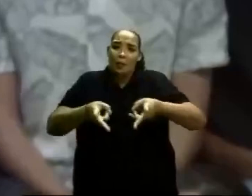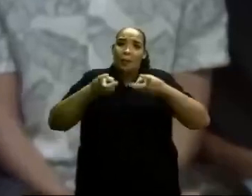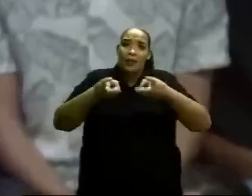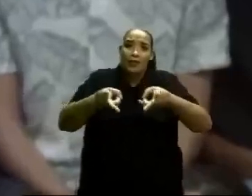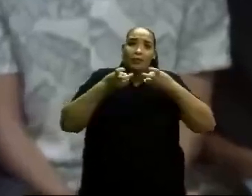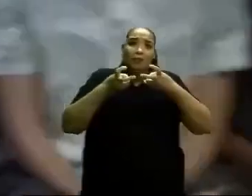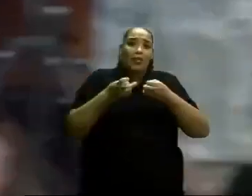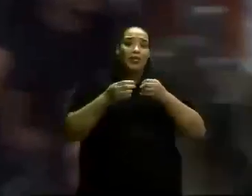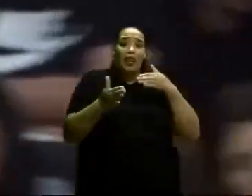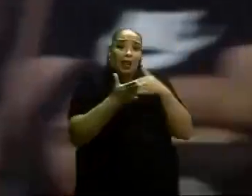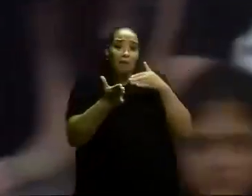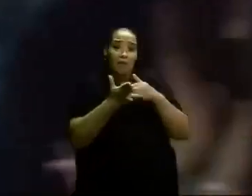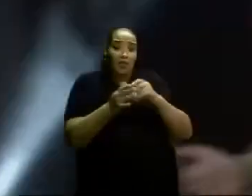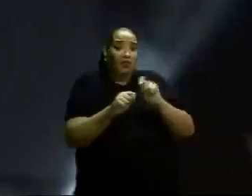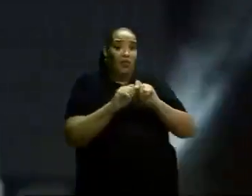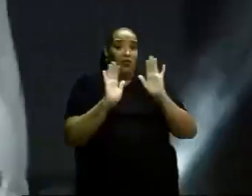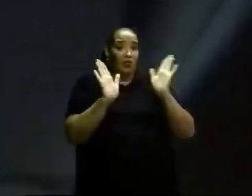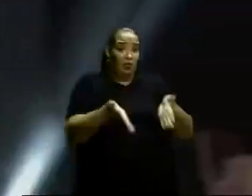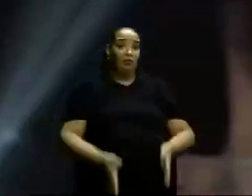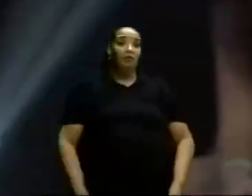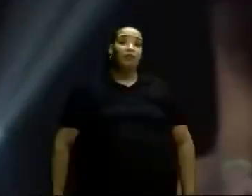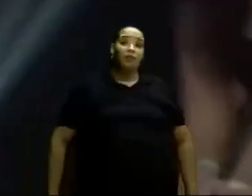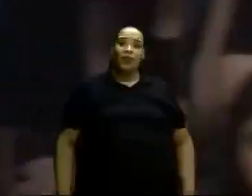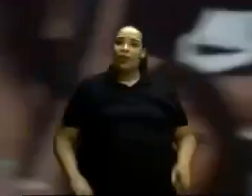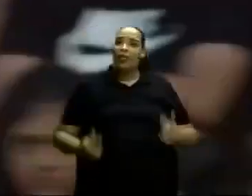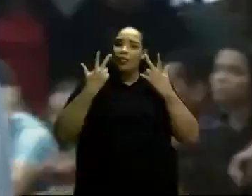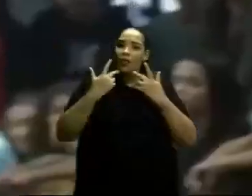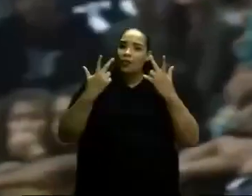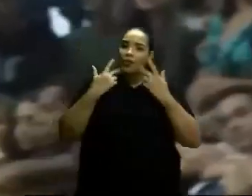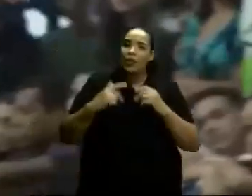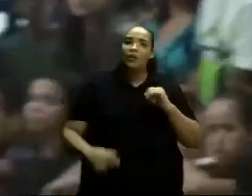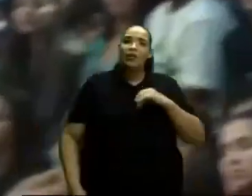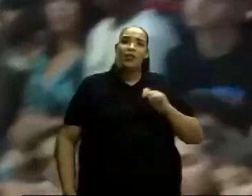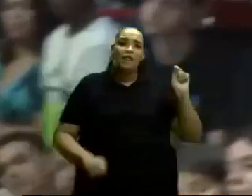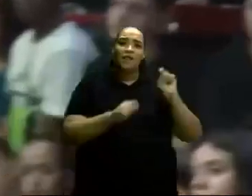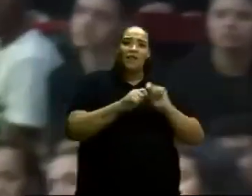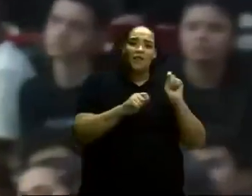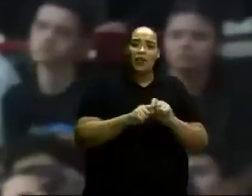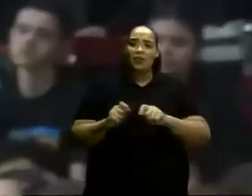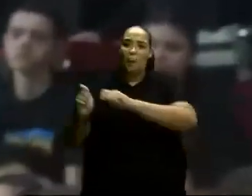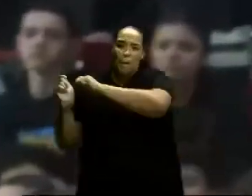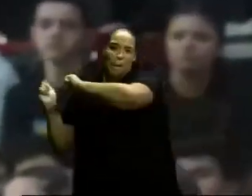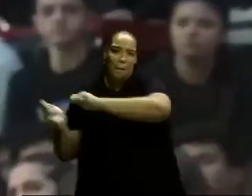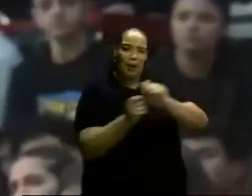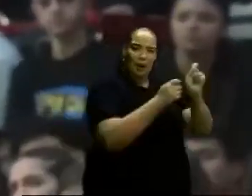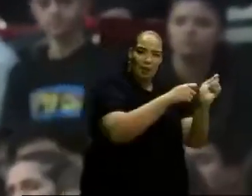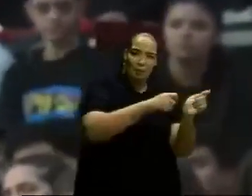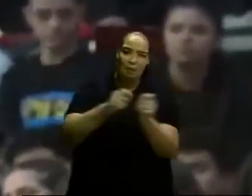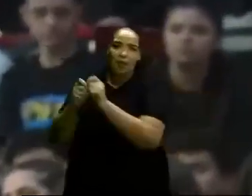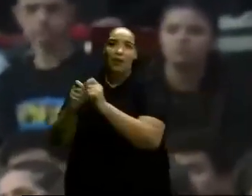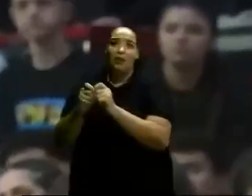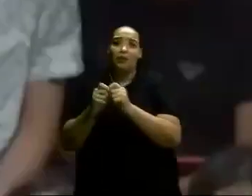já foram impostos. Era natural se pegar de um lado, pegar do outro, se pegar do outro, pegar do